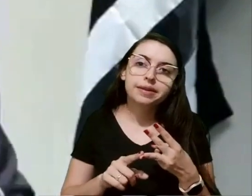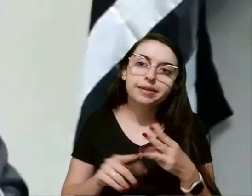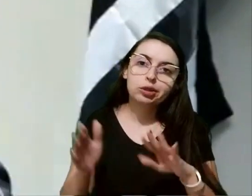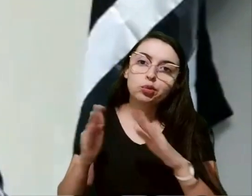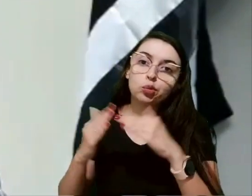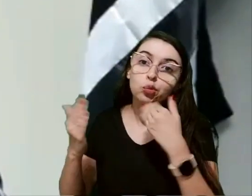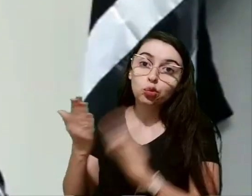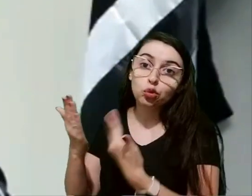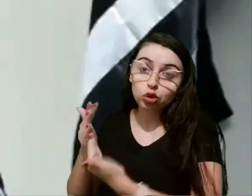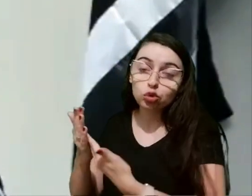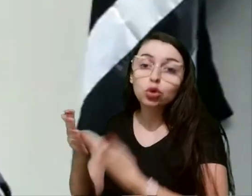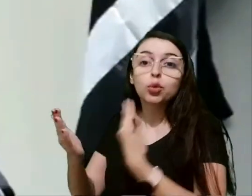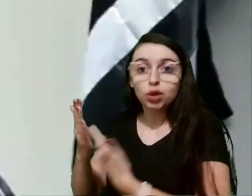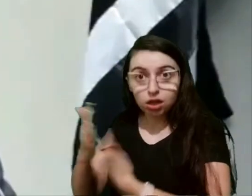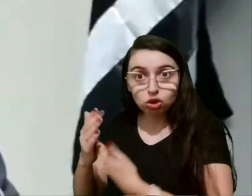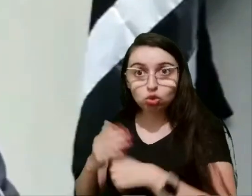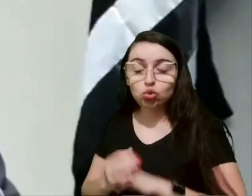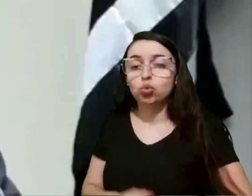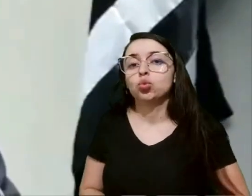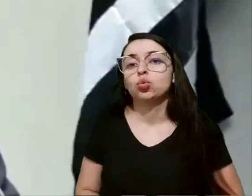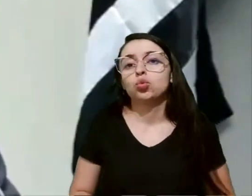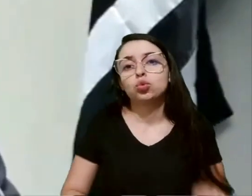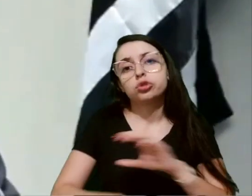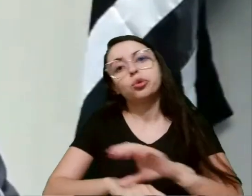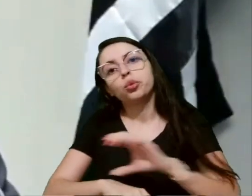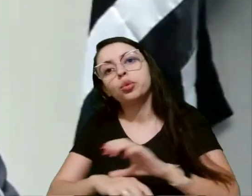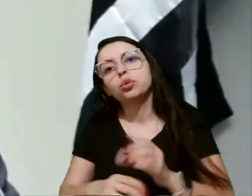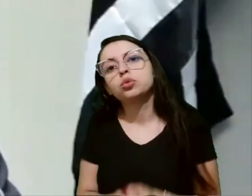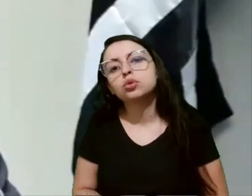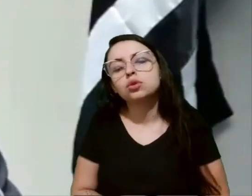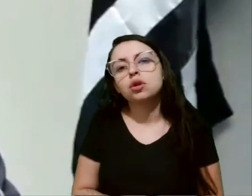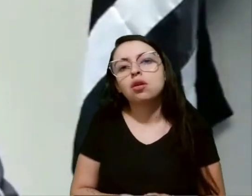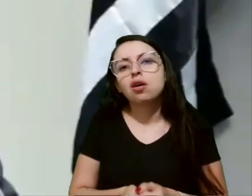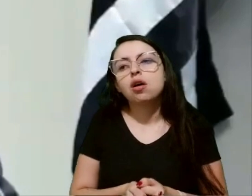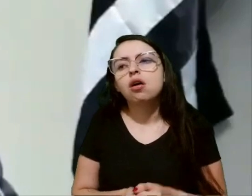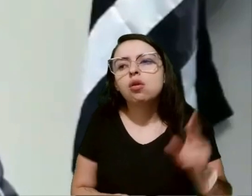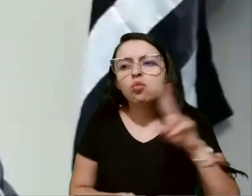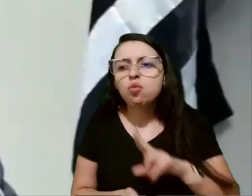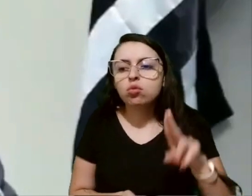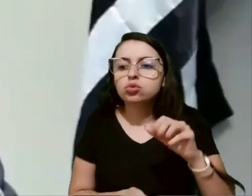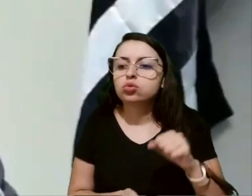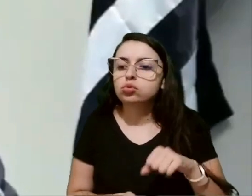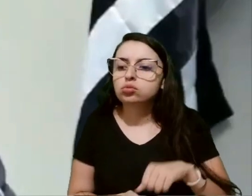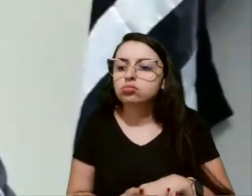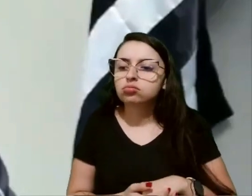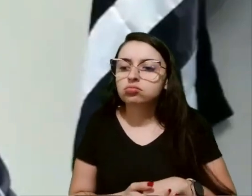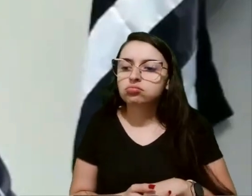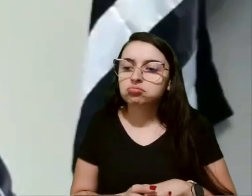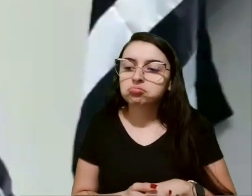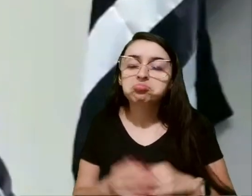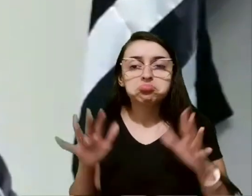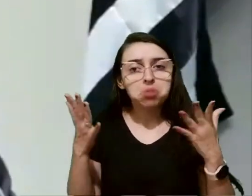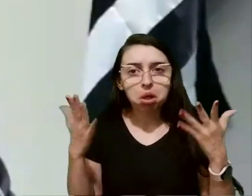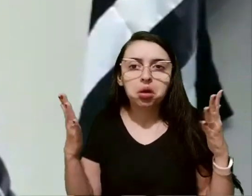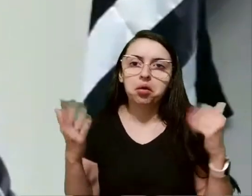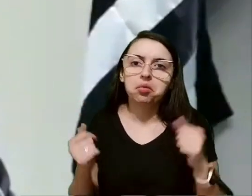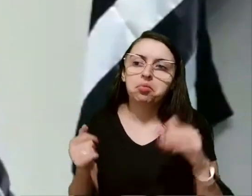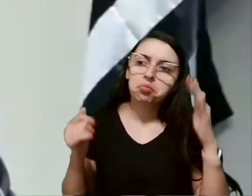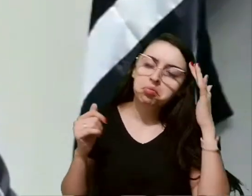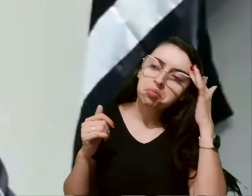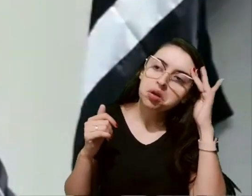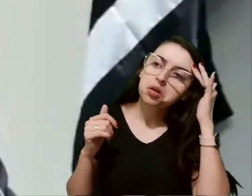dizer, essa seria uma uma uma justificativa plausível,